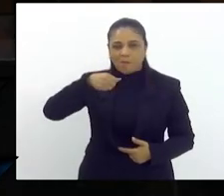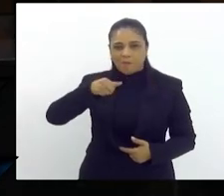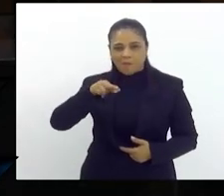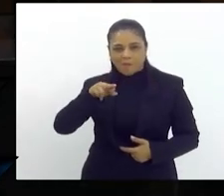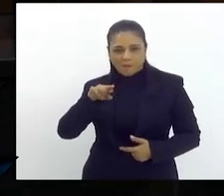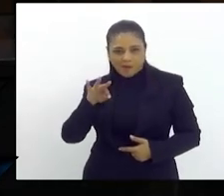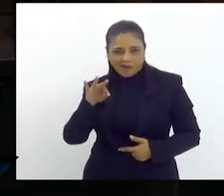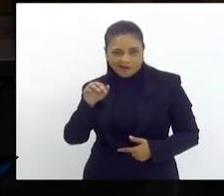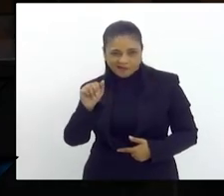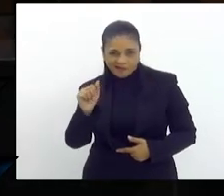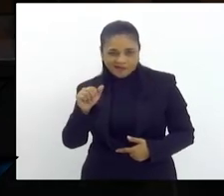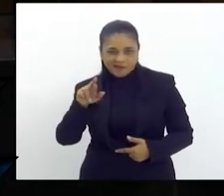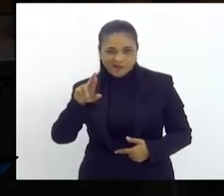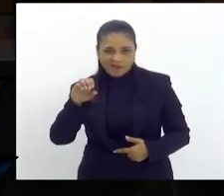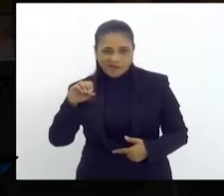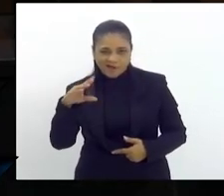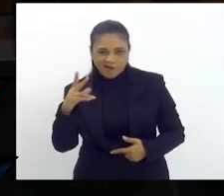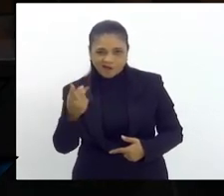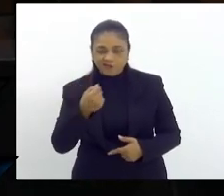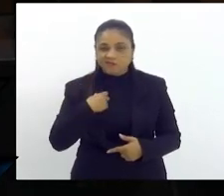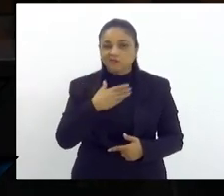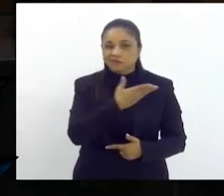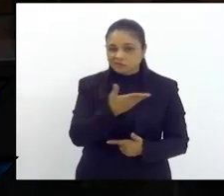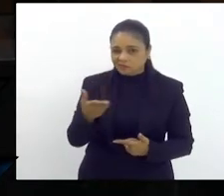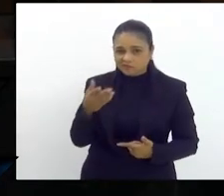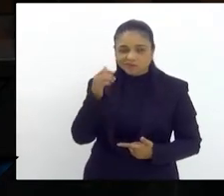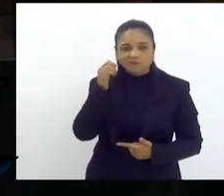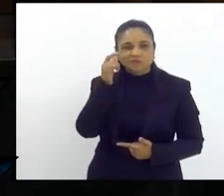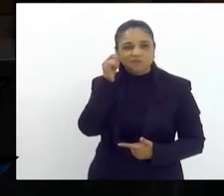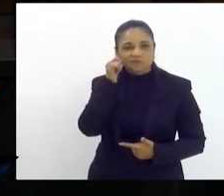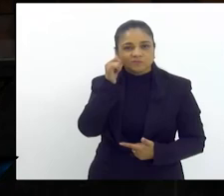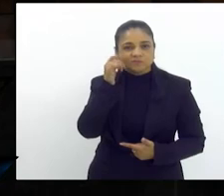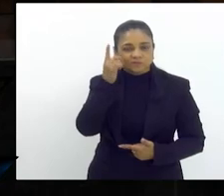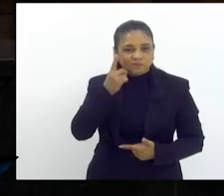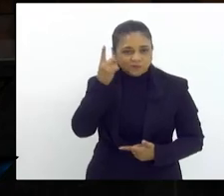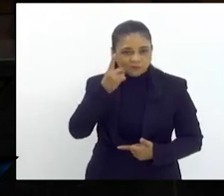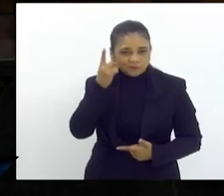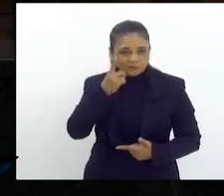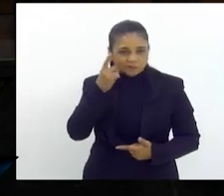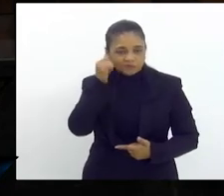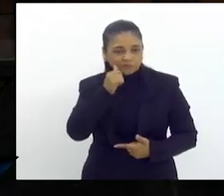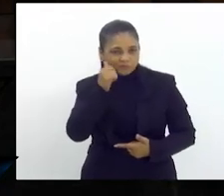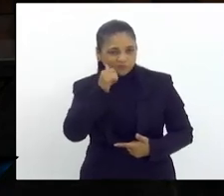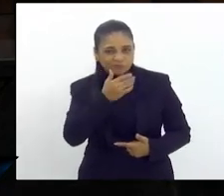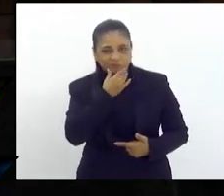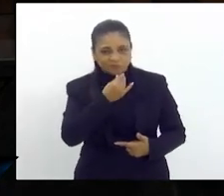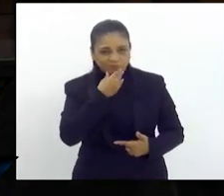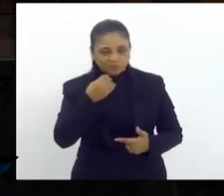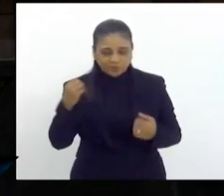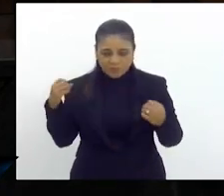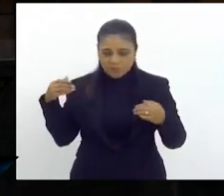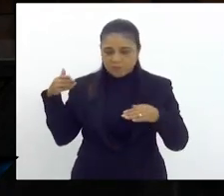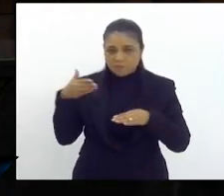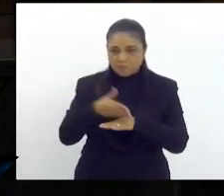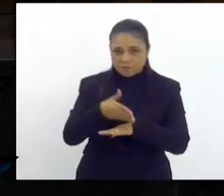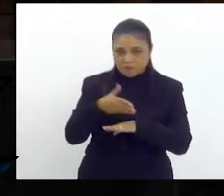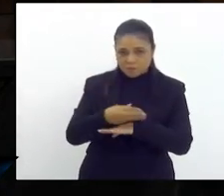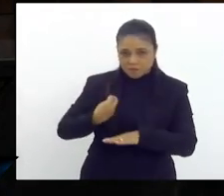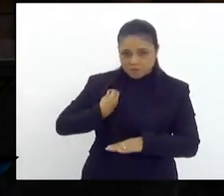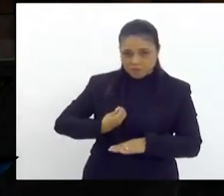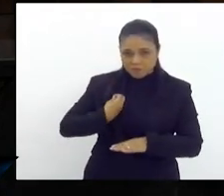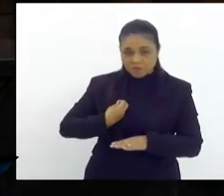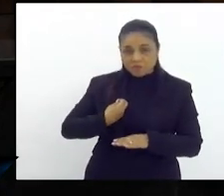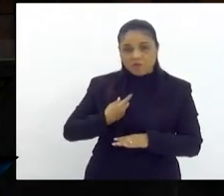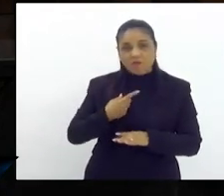senhoras deputadas e deputados presentes em plenário e aqueles que